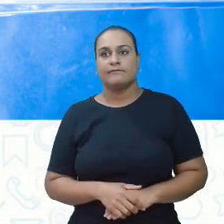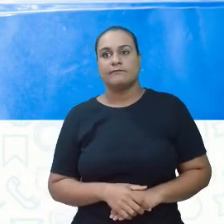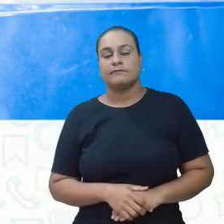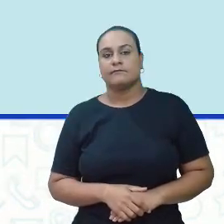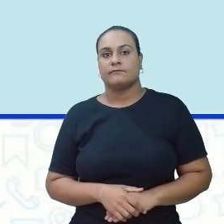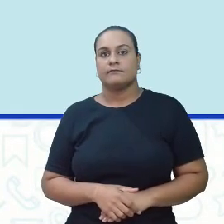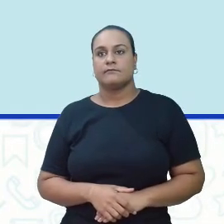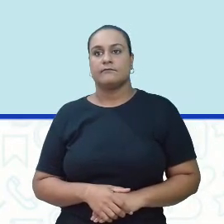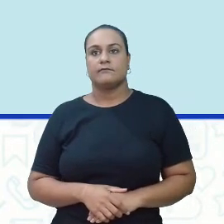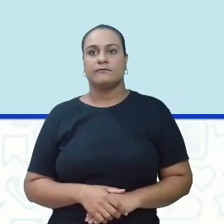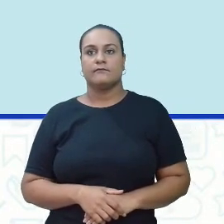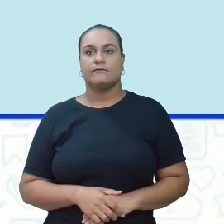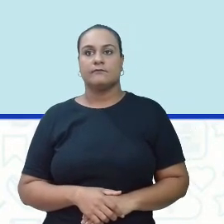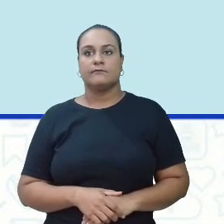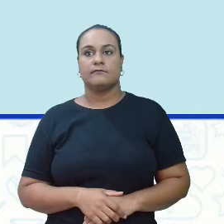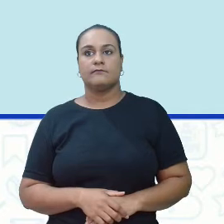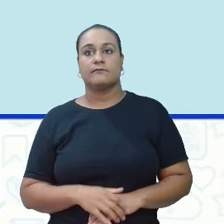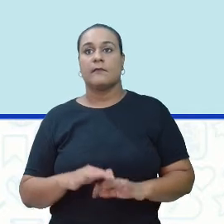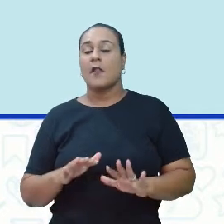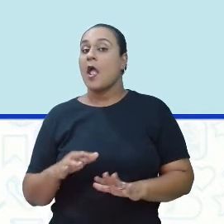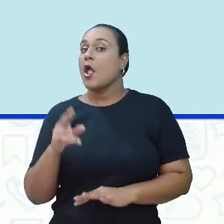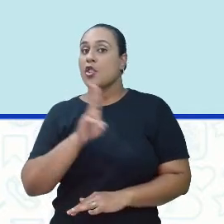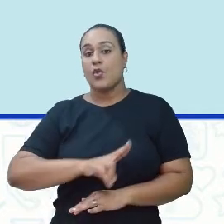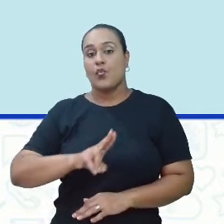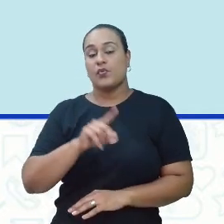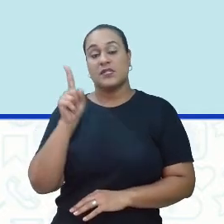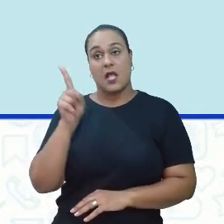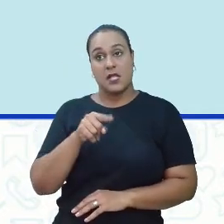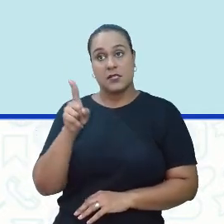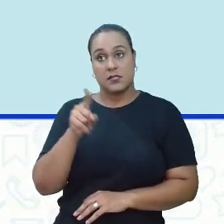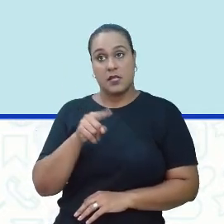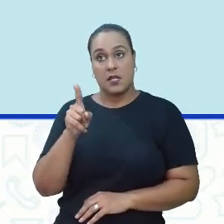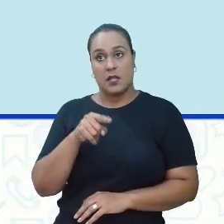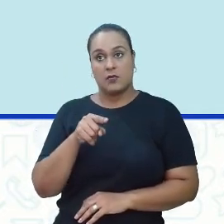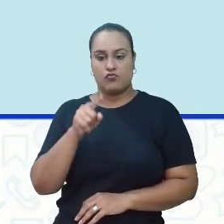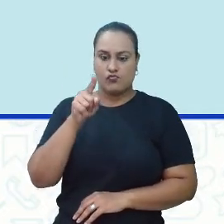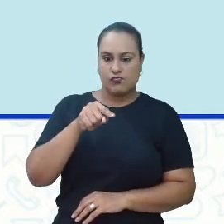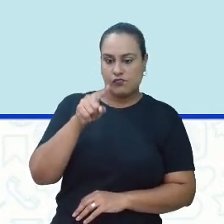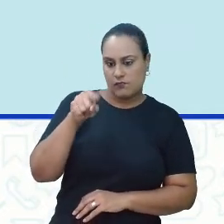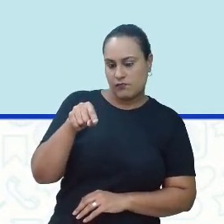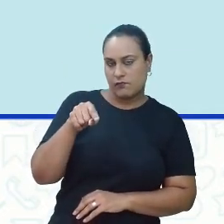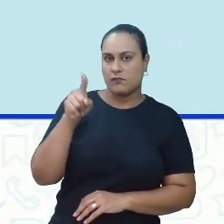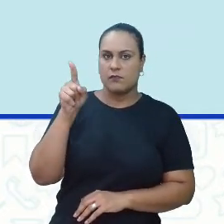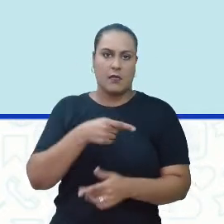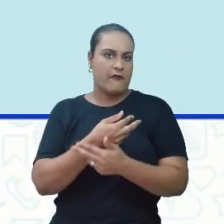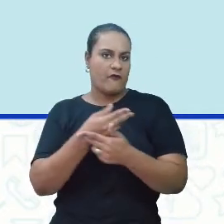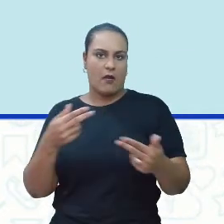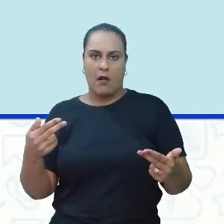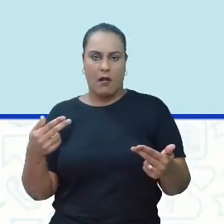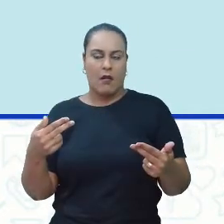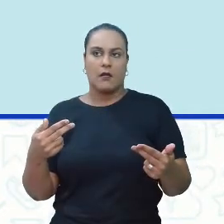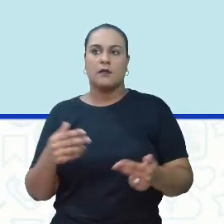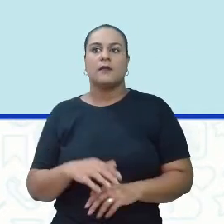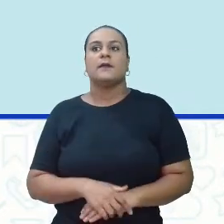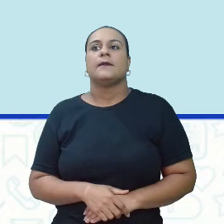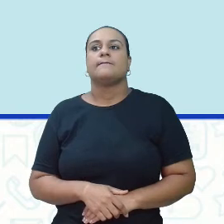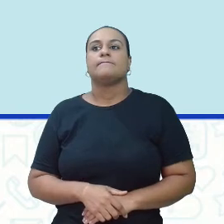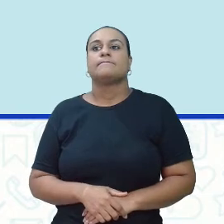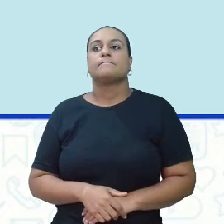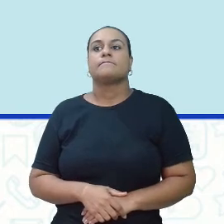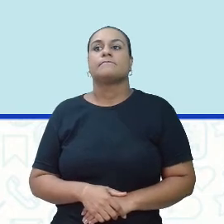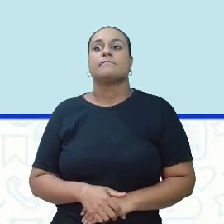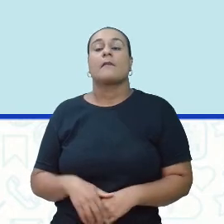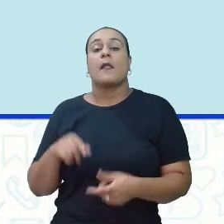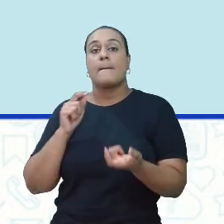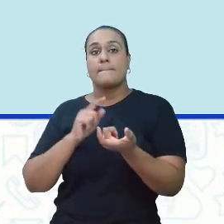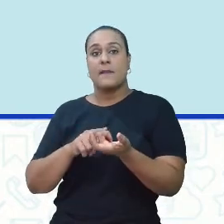nenhuma delas se coloca mais. Não se usa acento gráfico, ou seja, acento agudo ou acento circunflexo, em